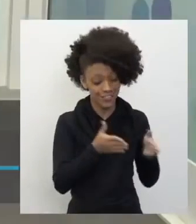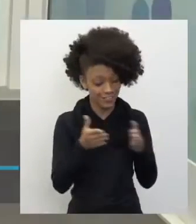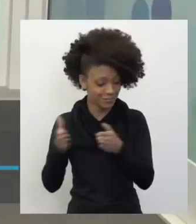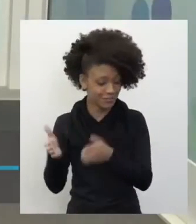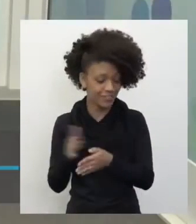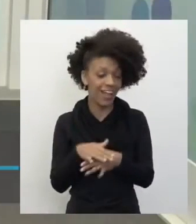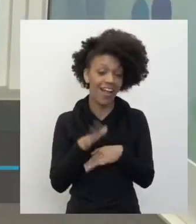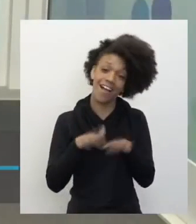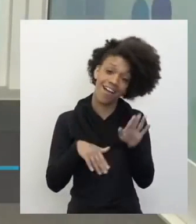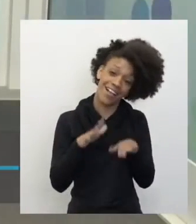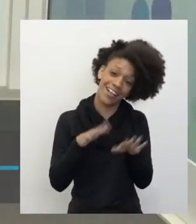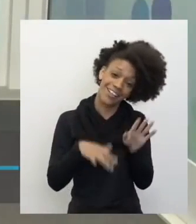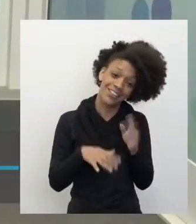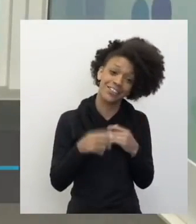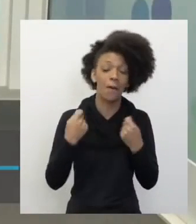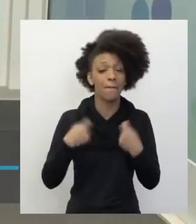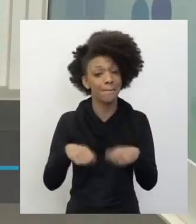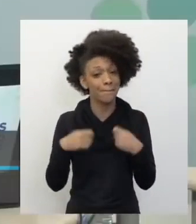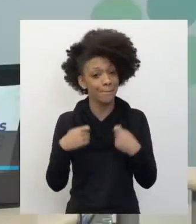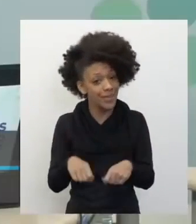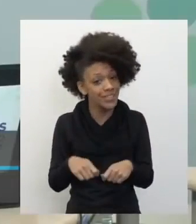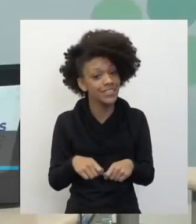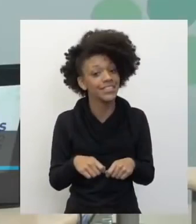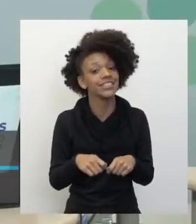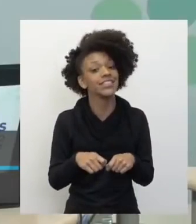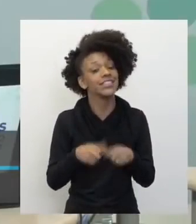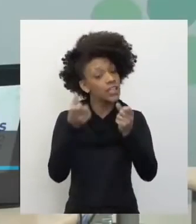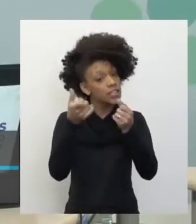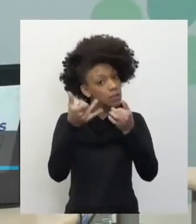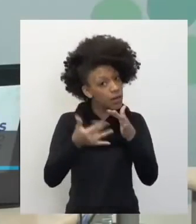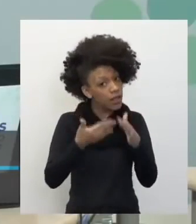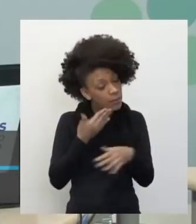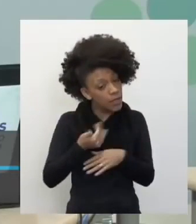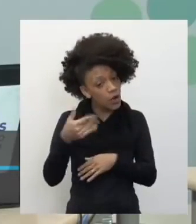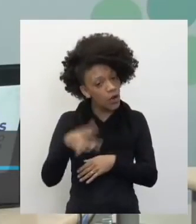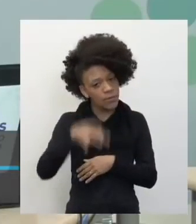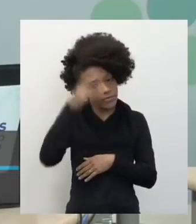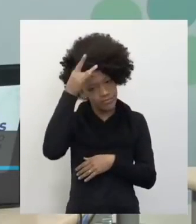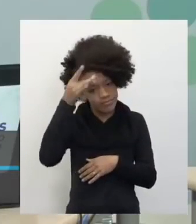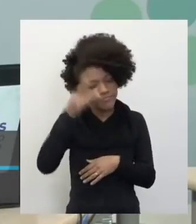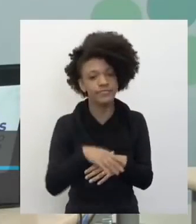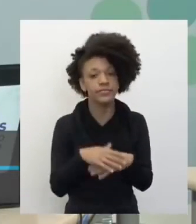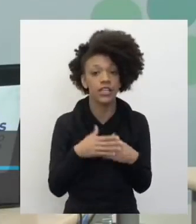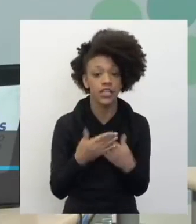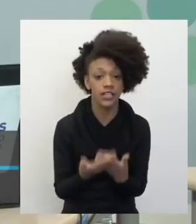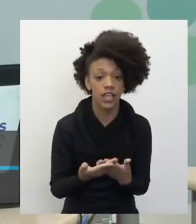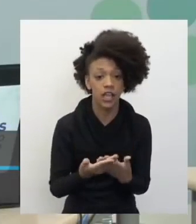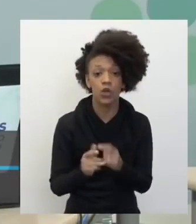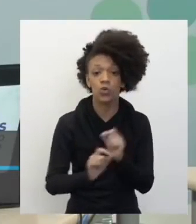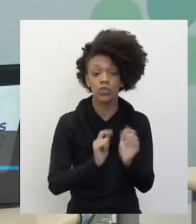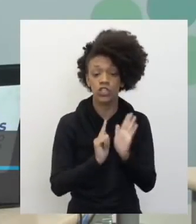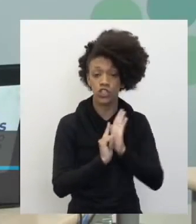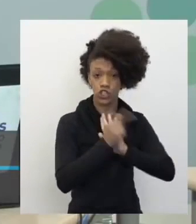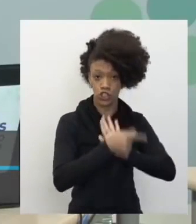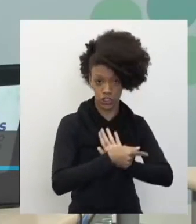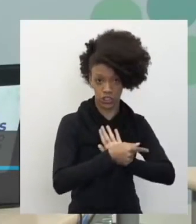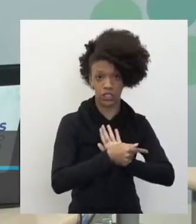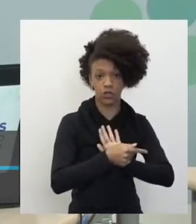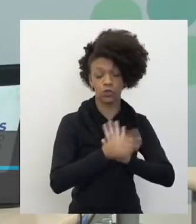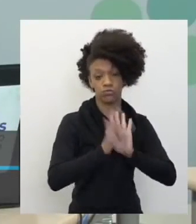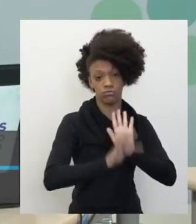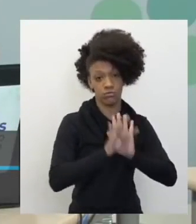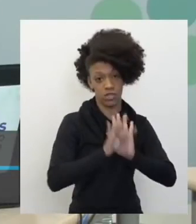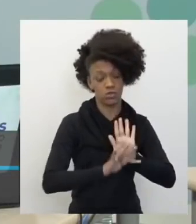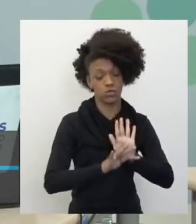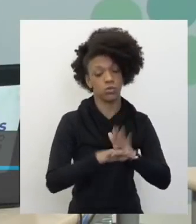Às vezes, eles precisam sistematizar melhor para gravar ali as questões da função de cada gênero textual, tá bom, gente? E